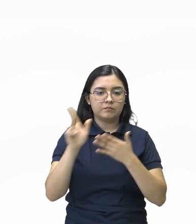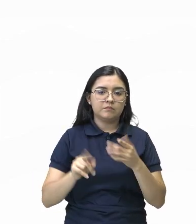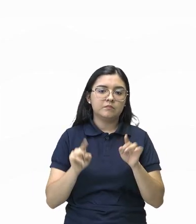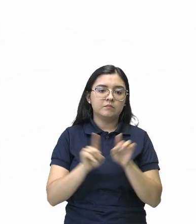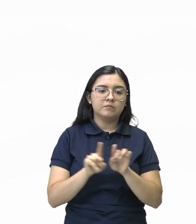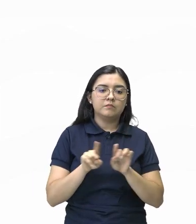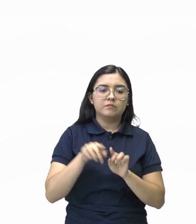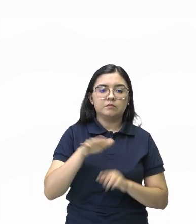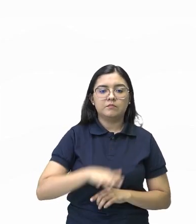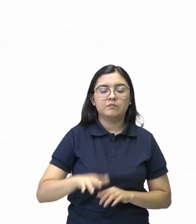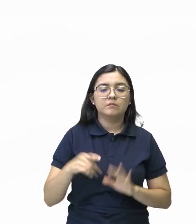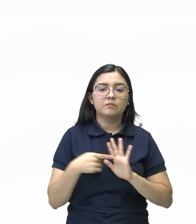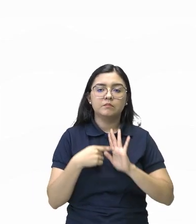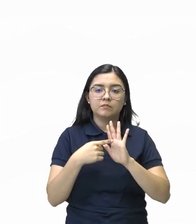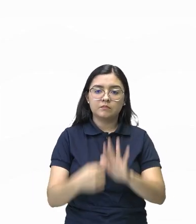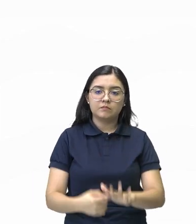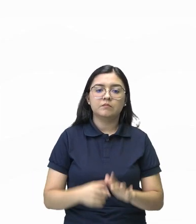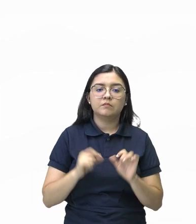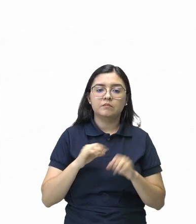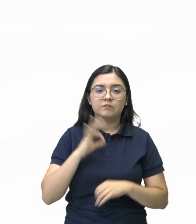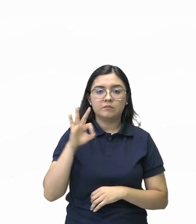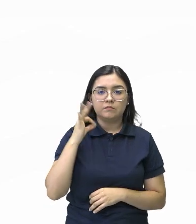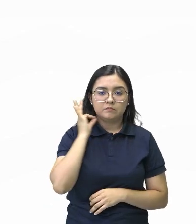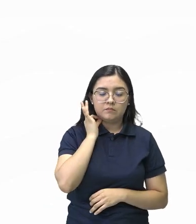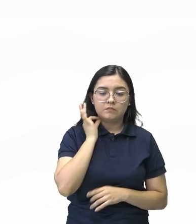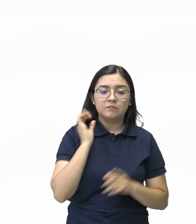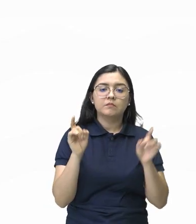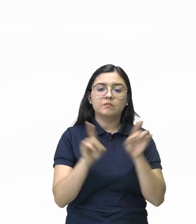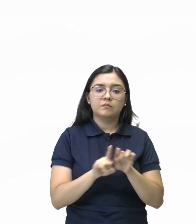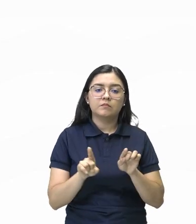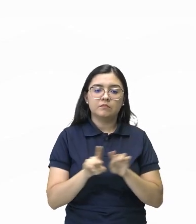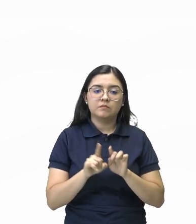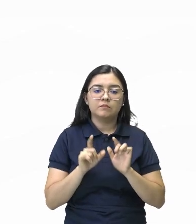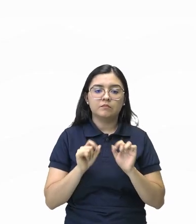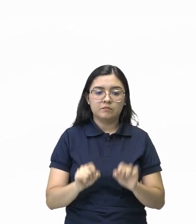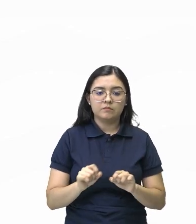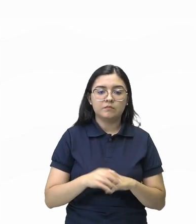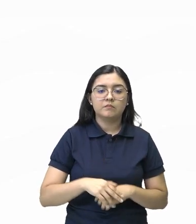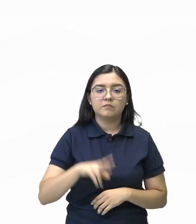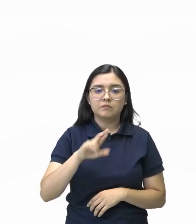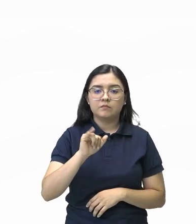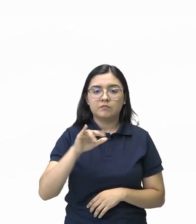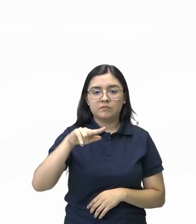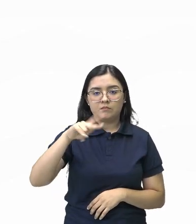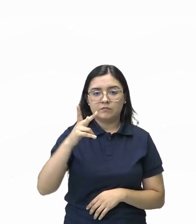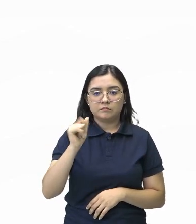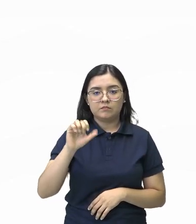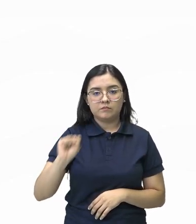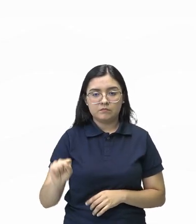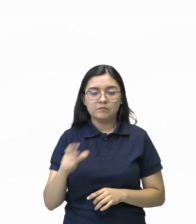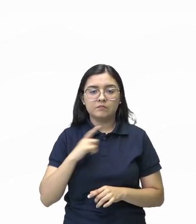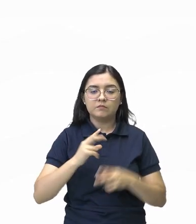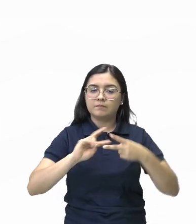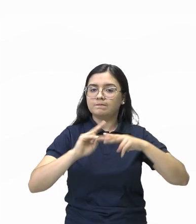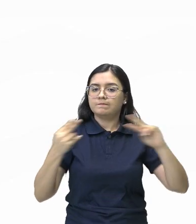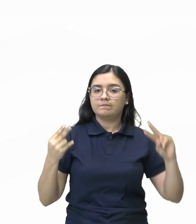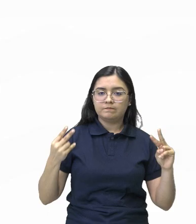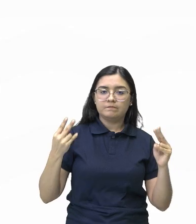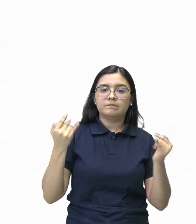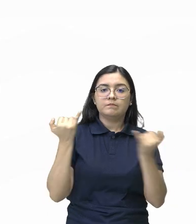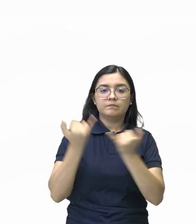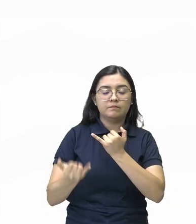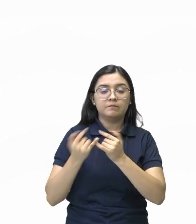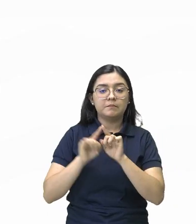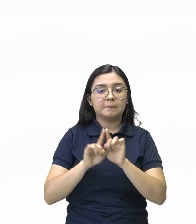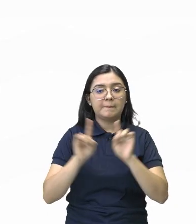básico para ilustrar são as abelhas operárias e as rainhas, que têm o mesmo DNA,